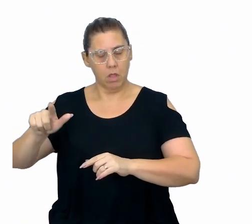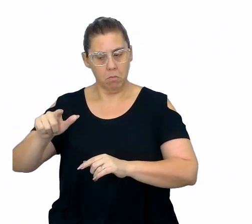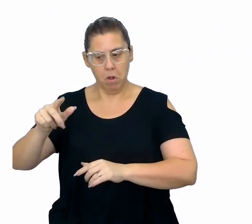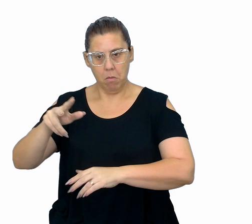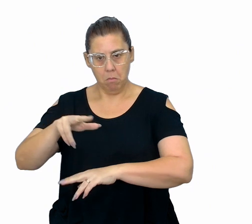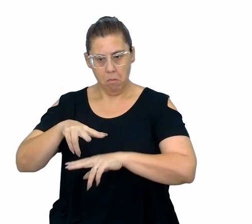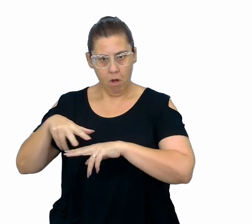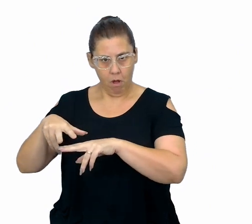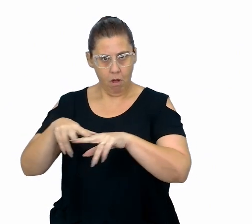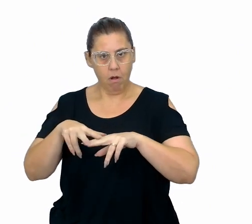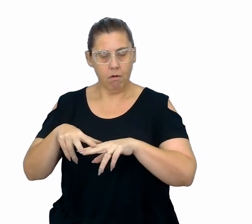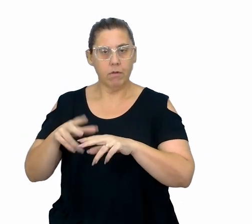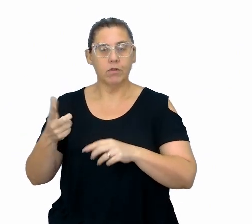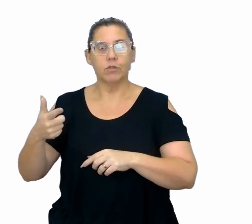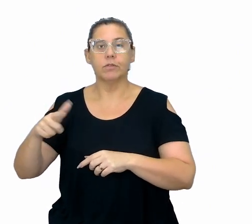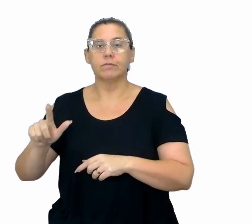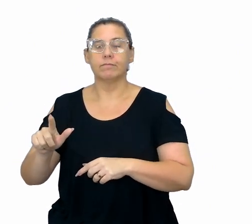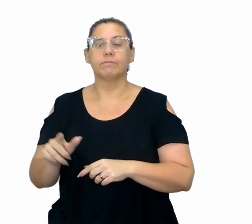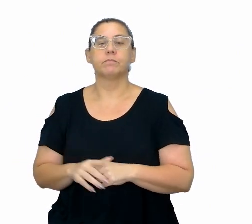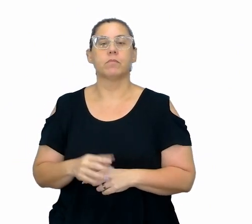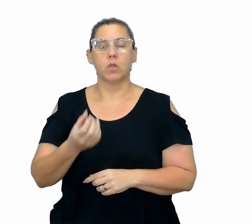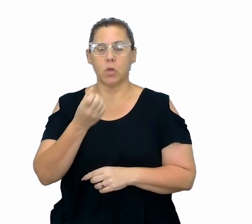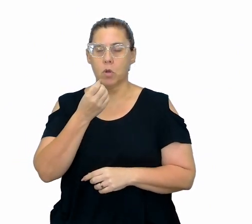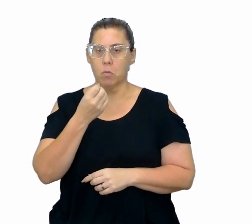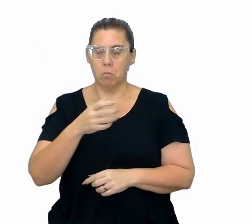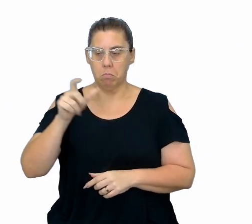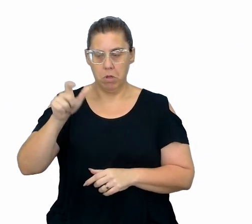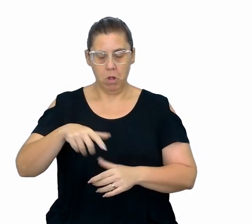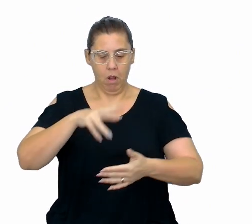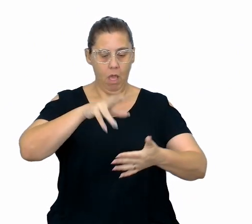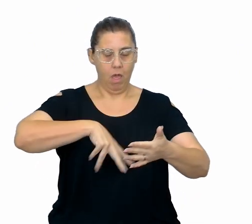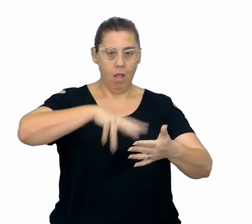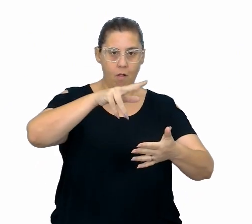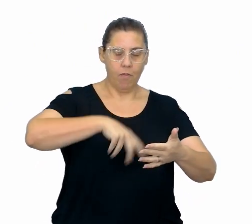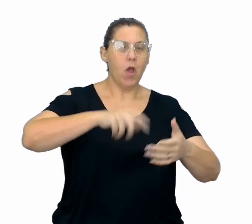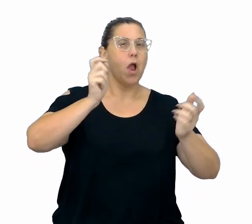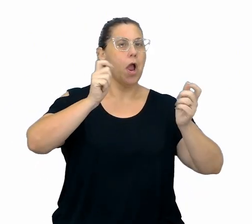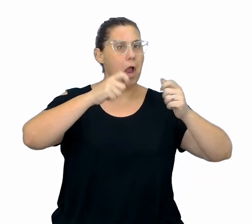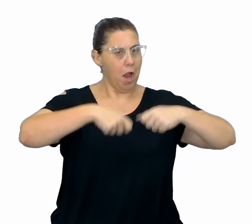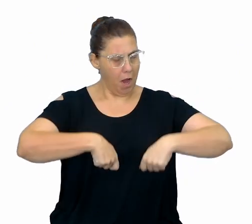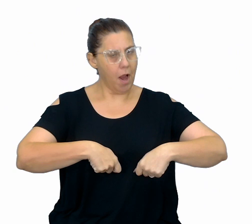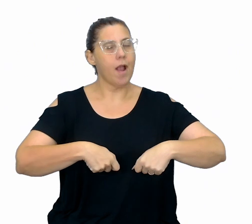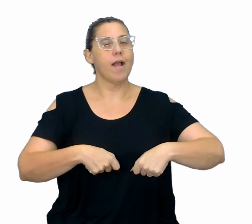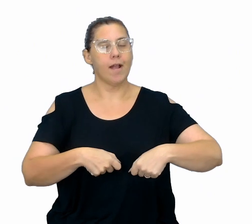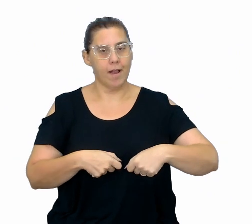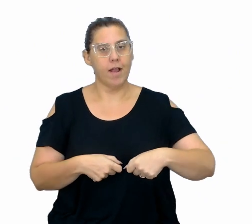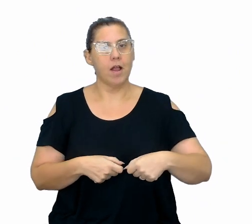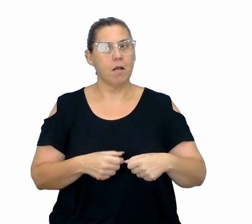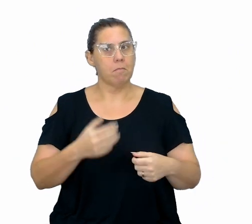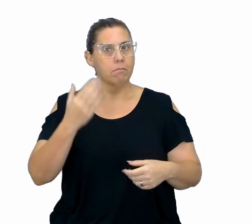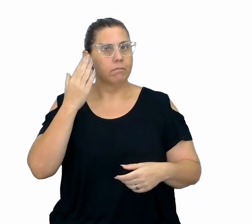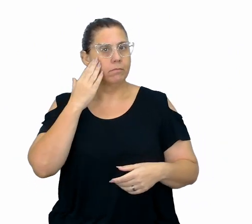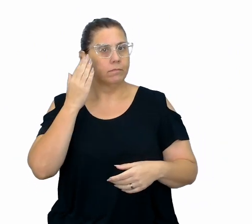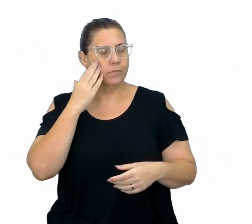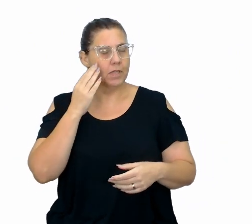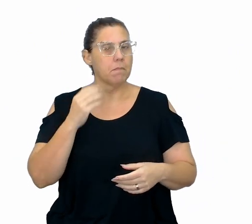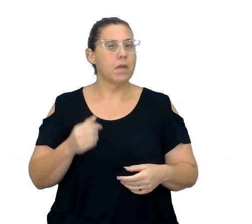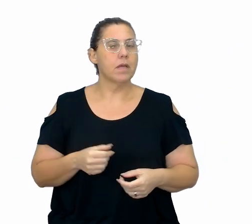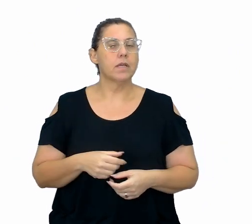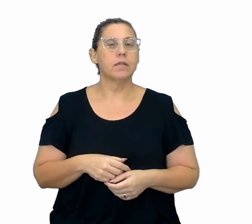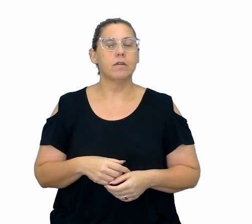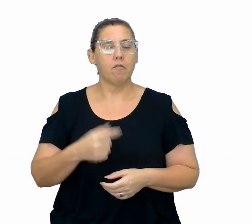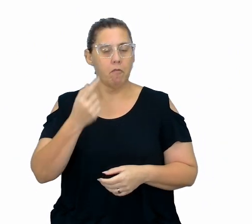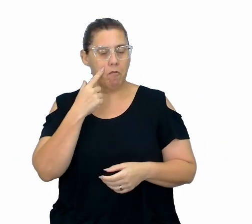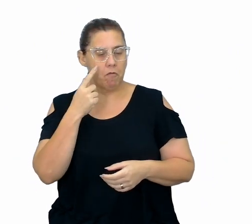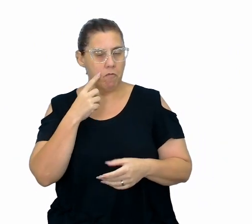de antecipações feitas, já que um bom leitor é justamente aquele capaz de ajustar suas predições, considerando as